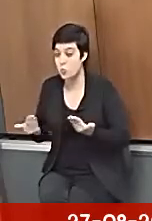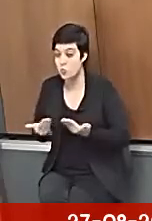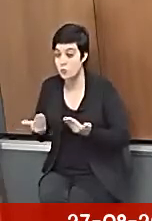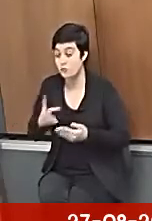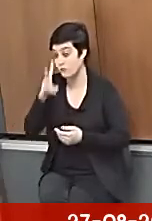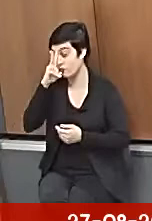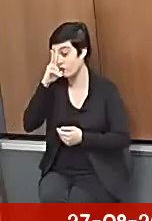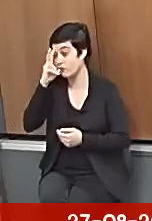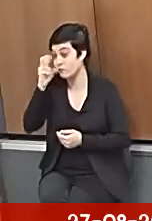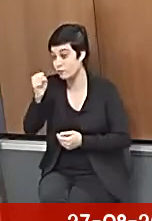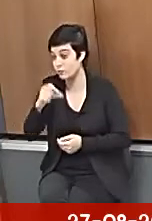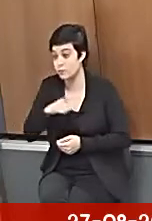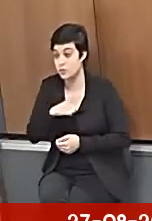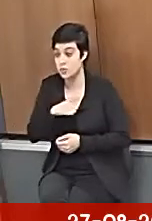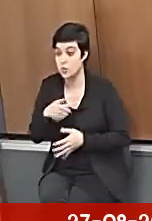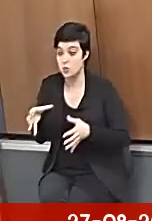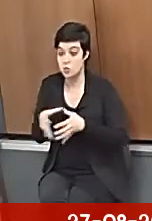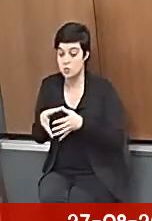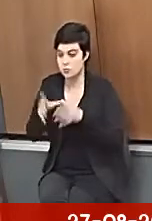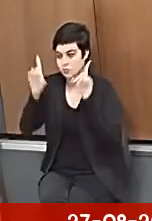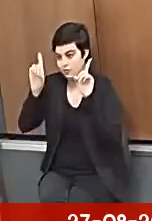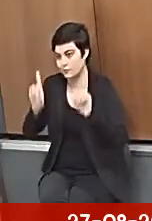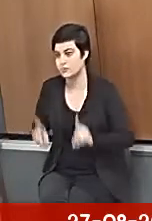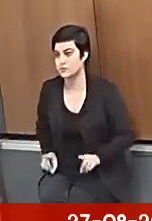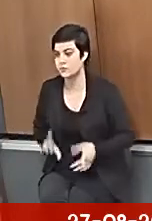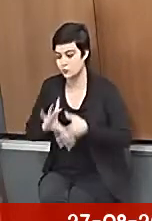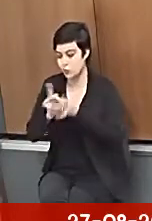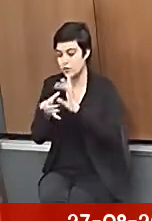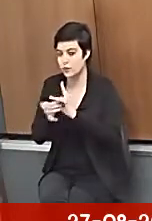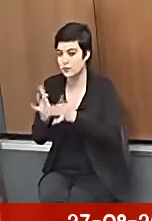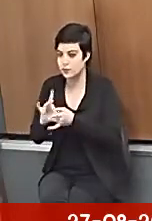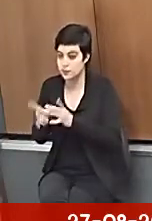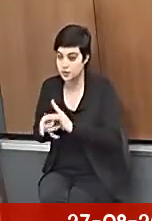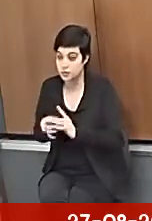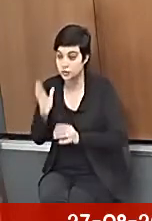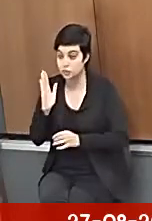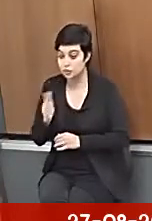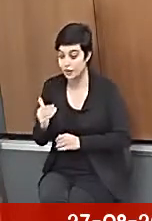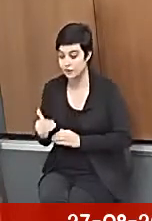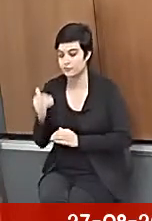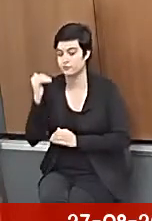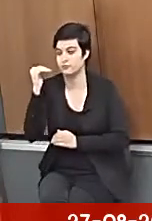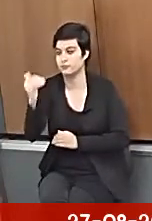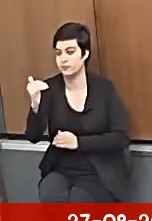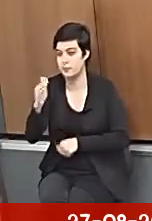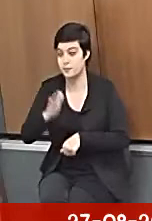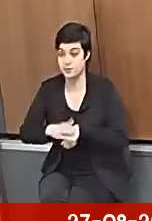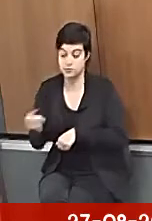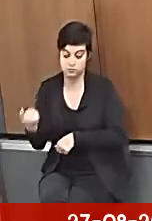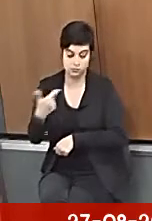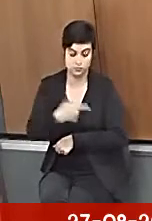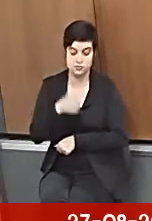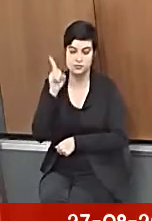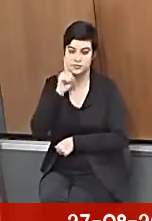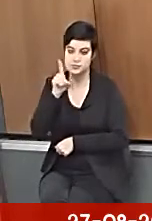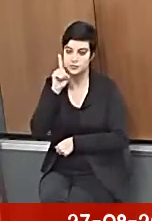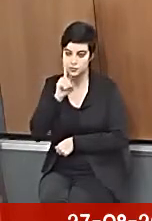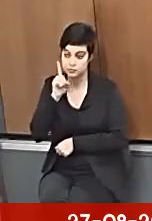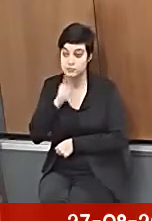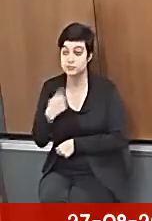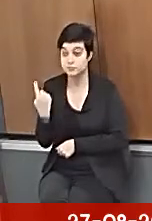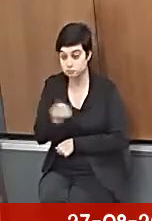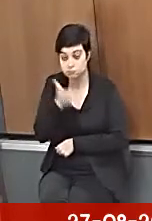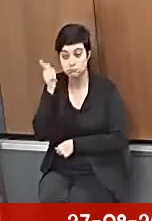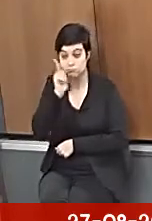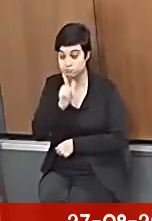do esporte paraolímpico estamos à frente pela terceira vez dos estados unidos nos esportes para americanos somos uma potência